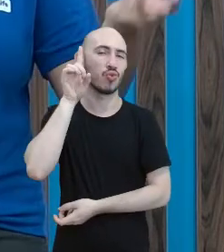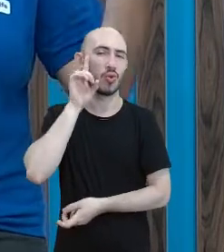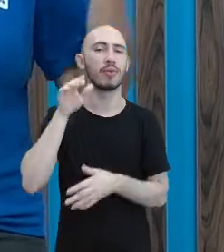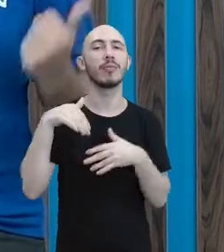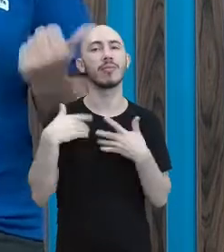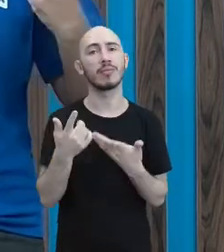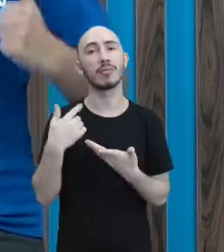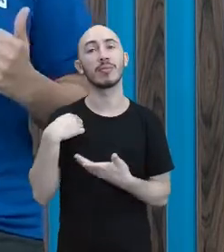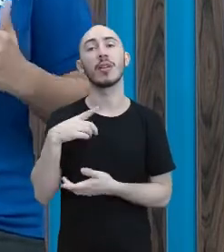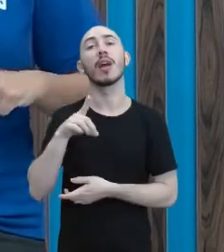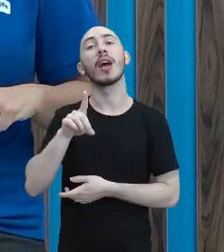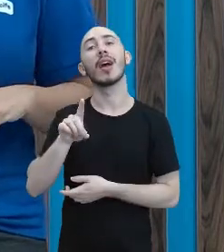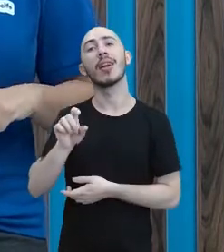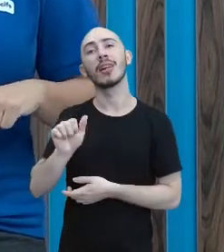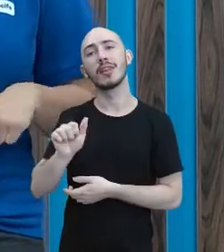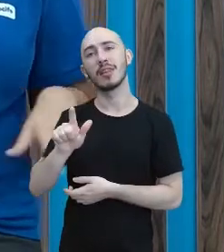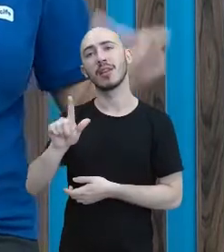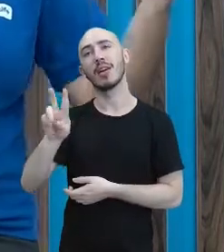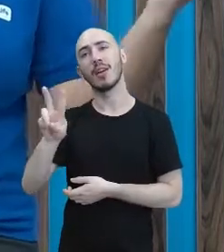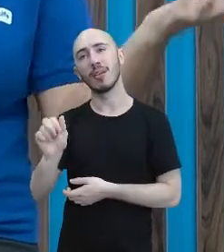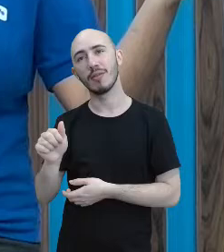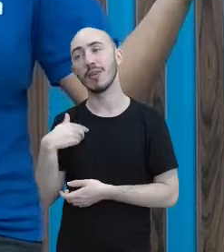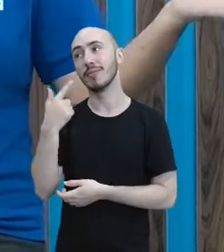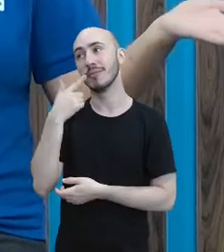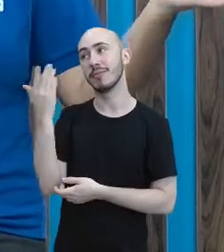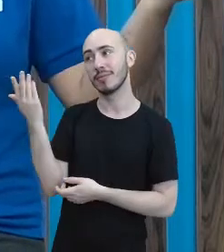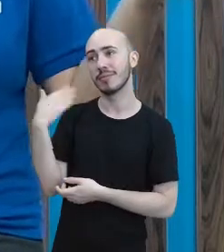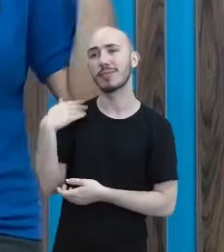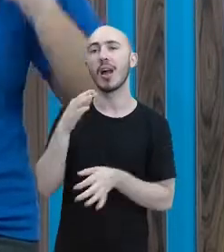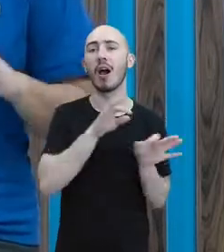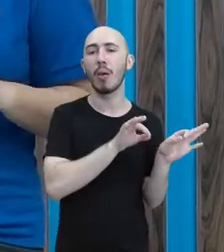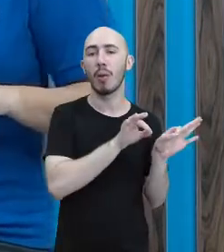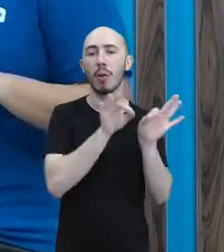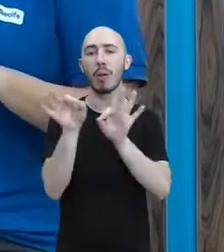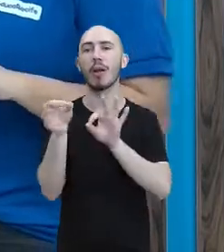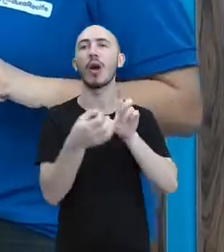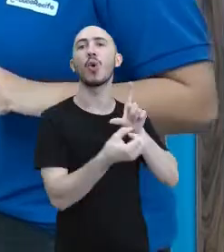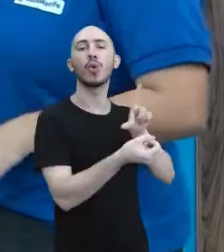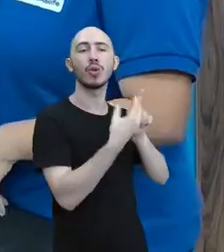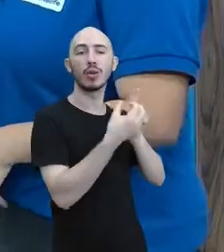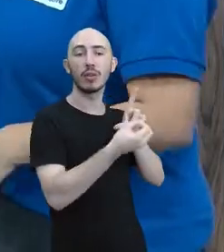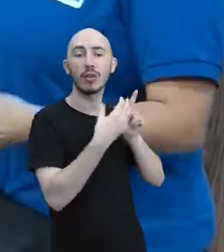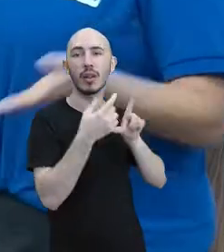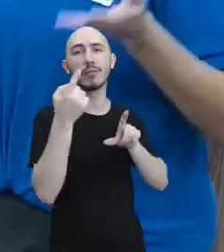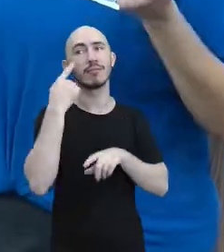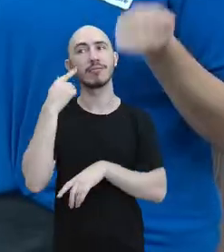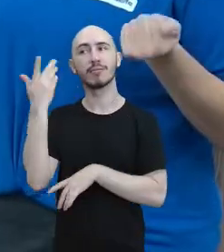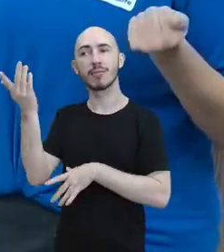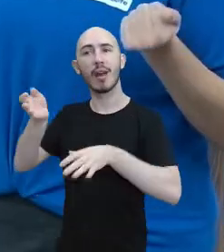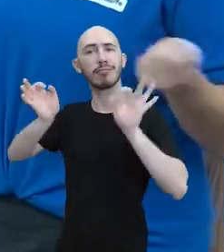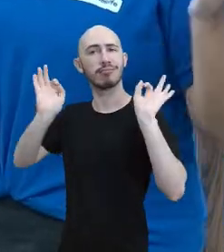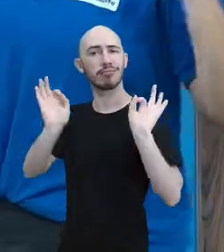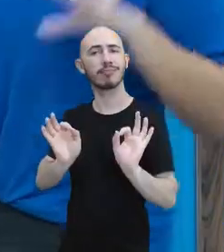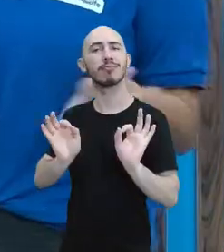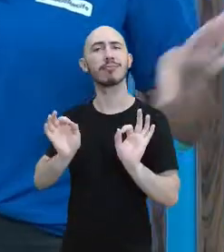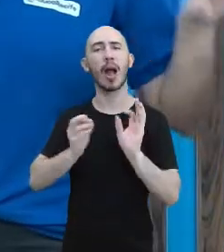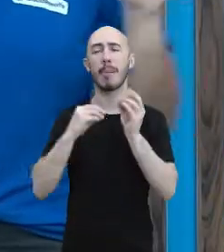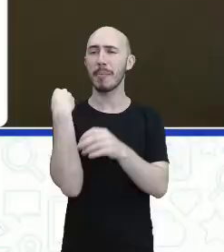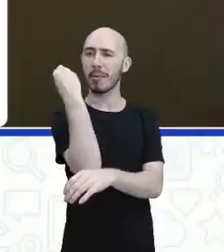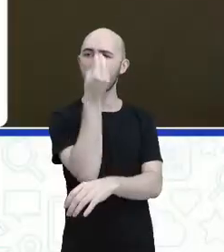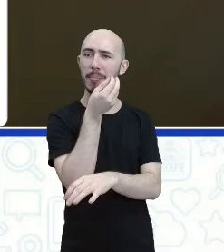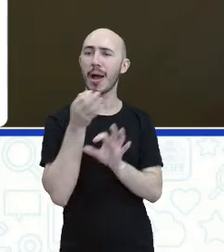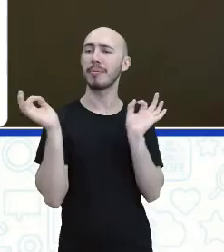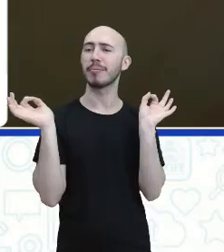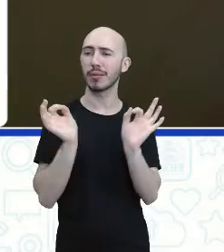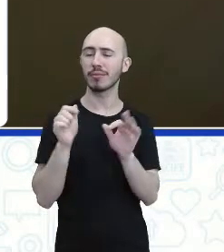E é o que Dalva passou. E ela assistiu o tutorial e, satisfeita e pronta, saiu